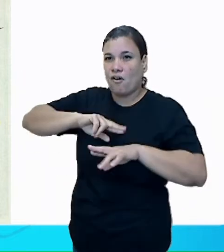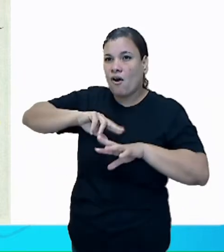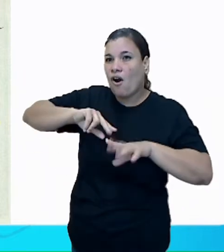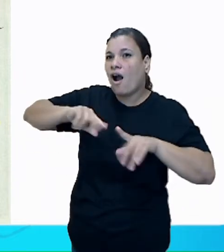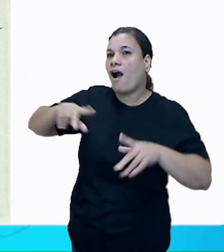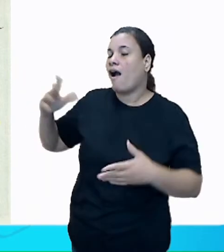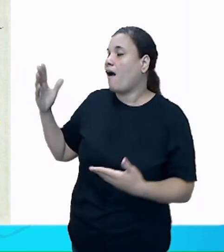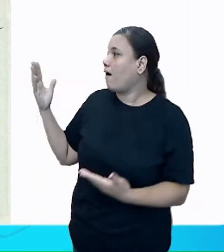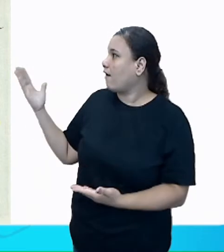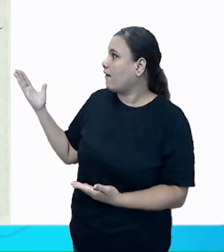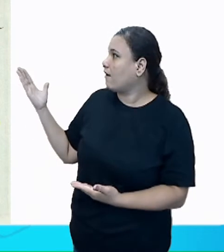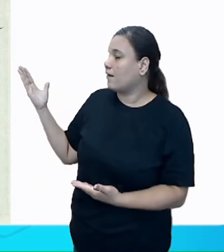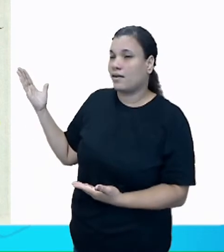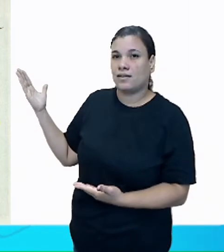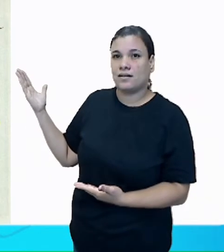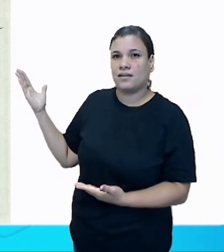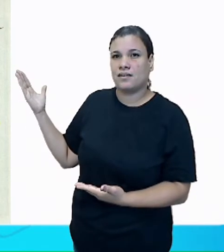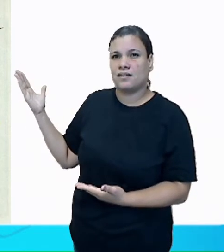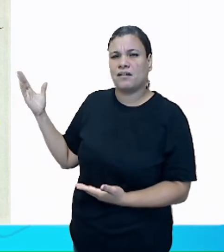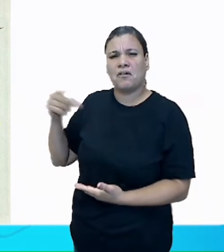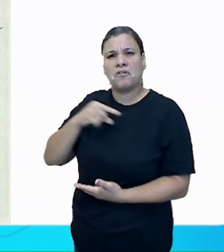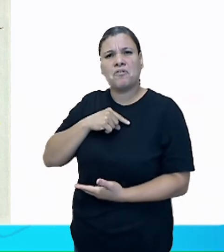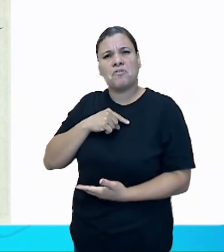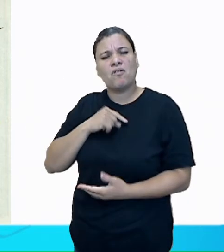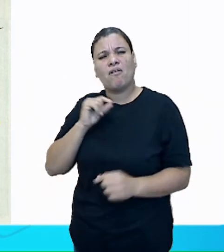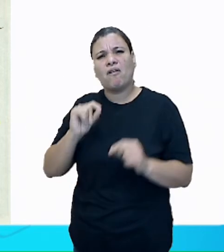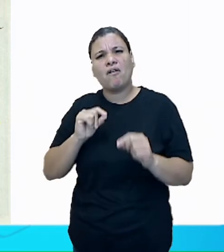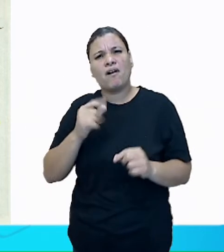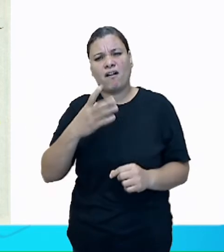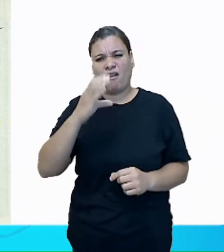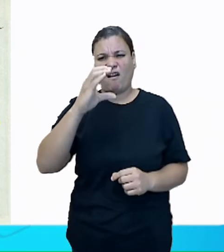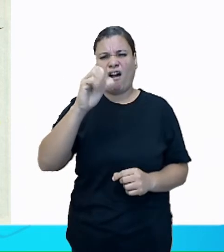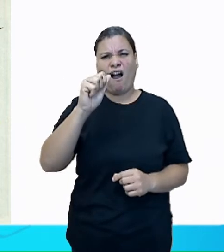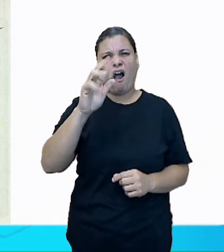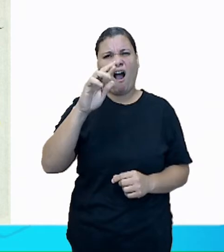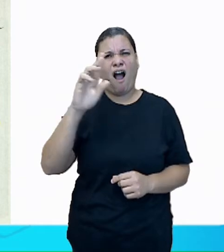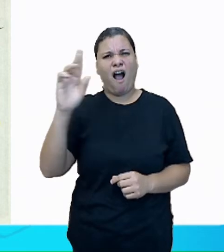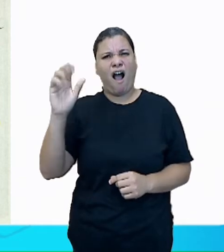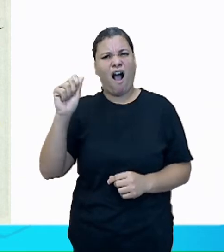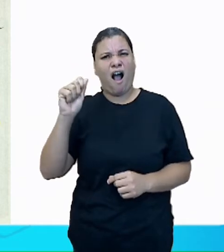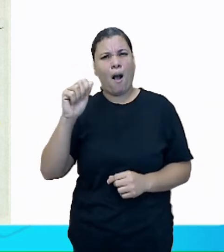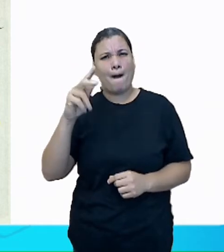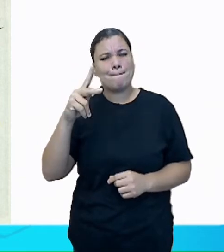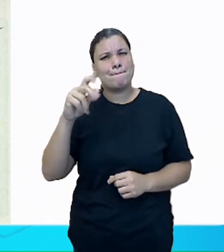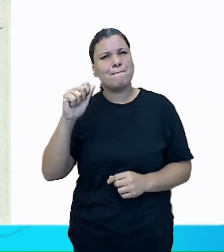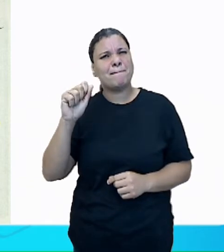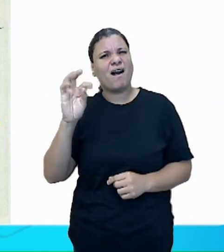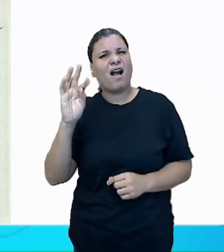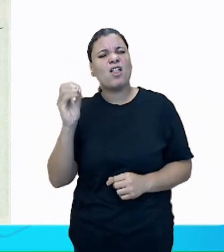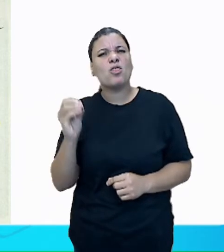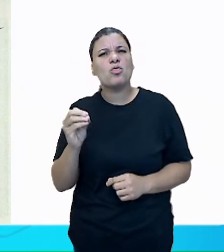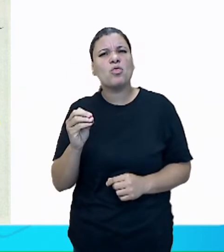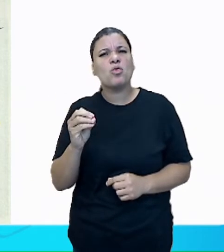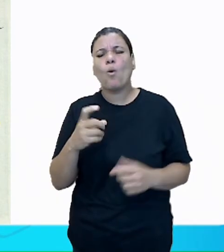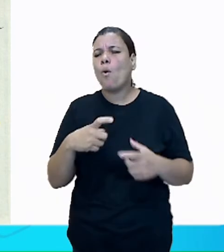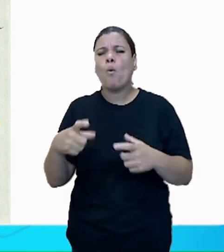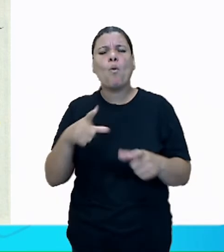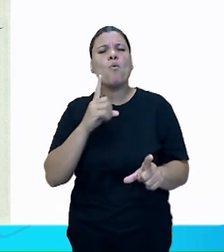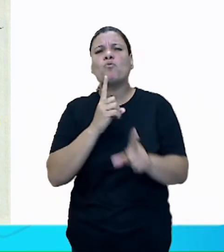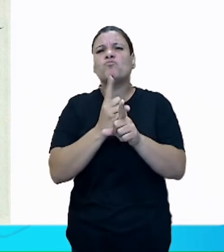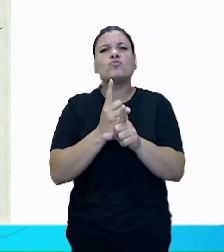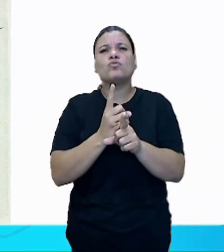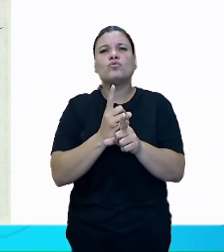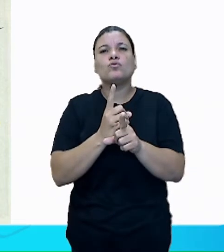outros seres, né? Como o cavalo, o boi, ele também, para os nossos animais domésticos, também pode trazer